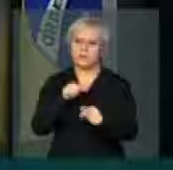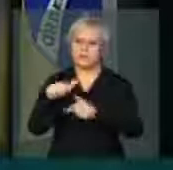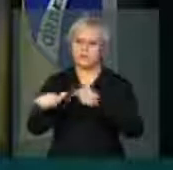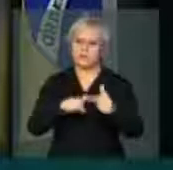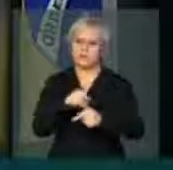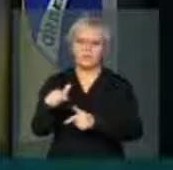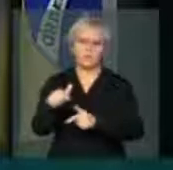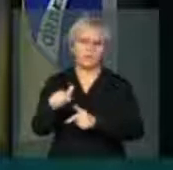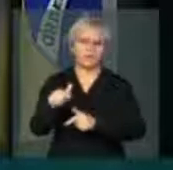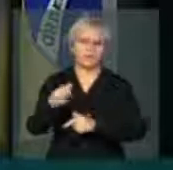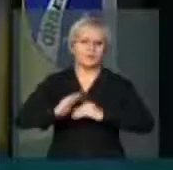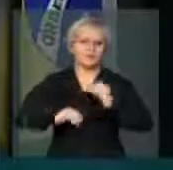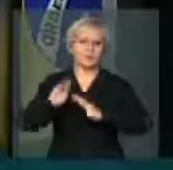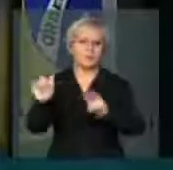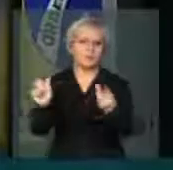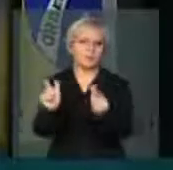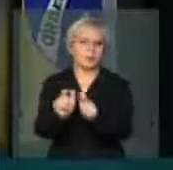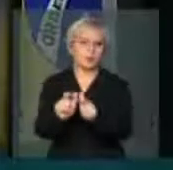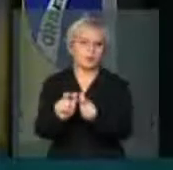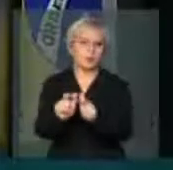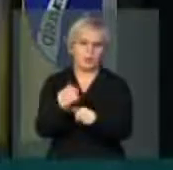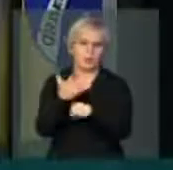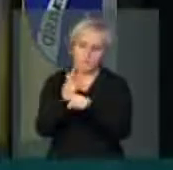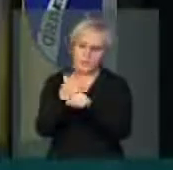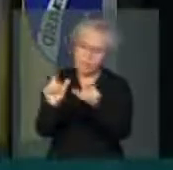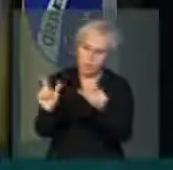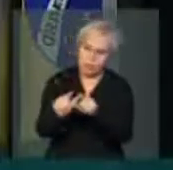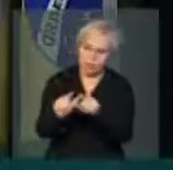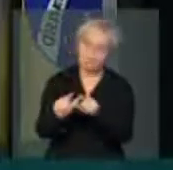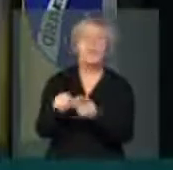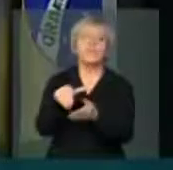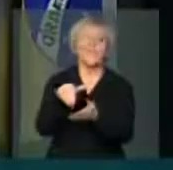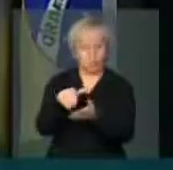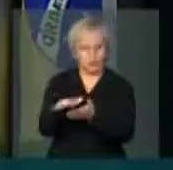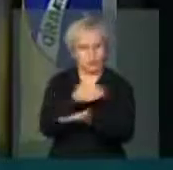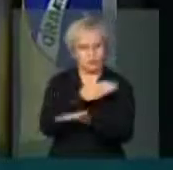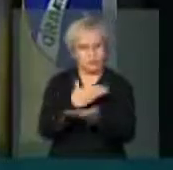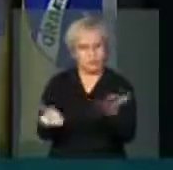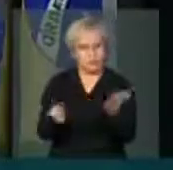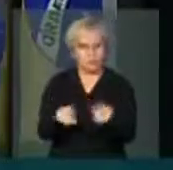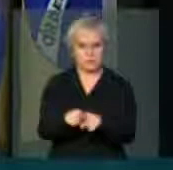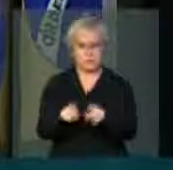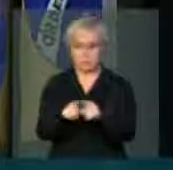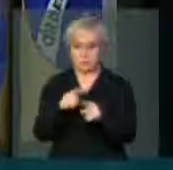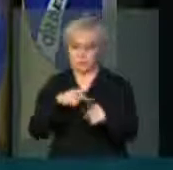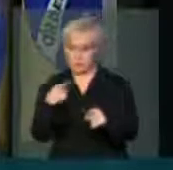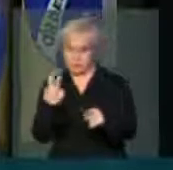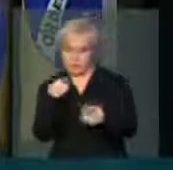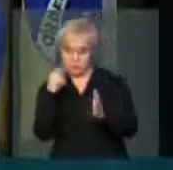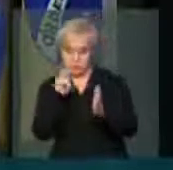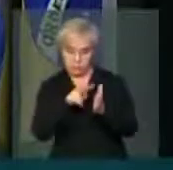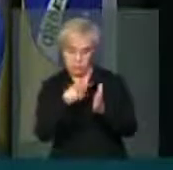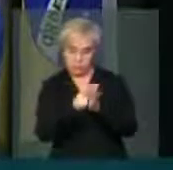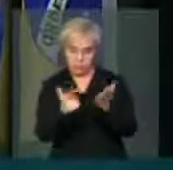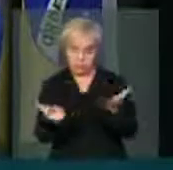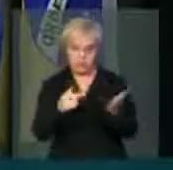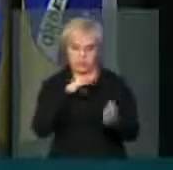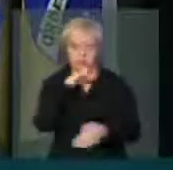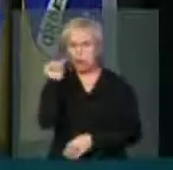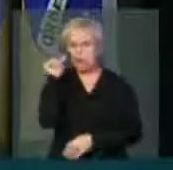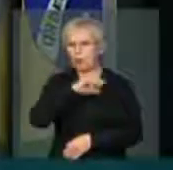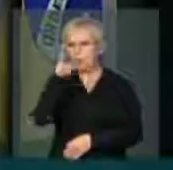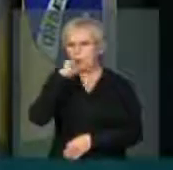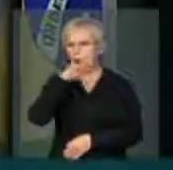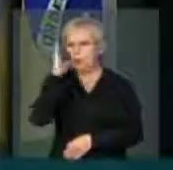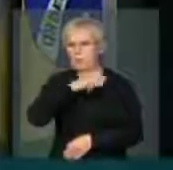qualificados devem ser os mais atingidos. A cada vez que abrimos os jornais, É uma enxurrada de má notícia. Segundo